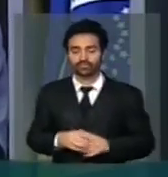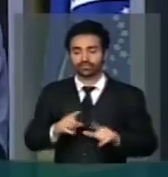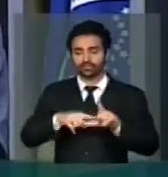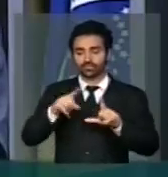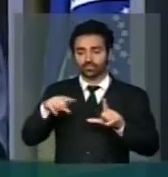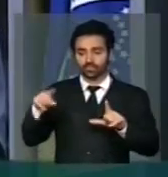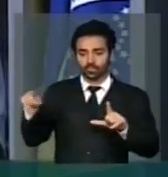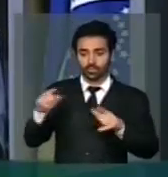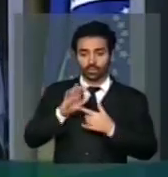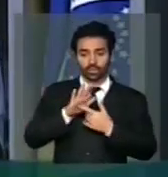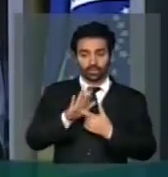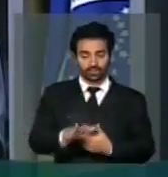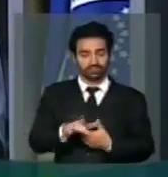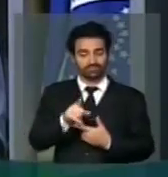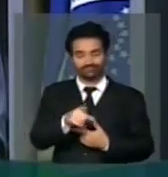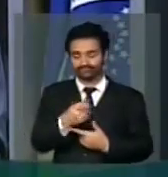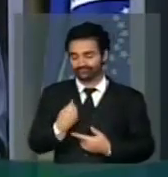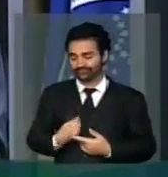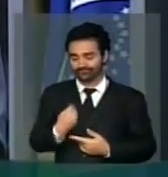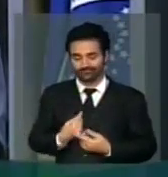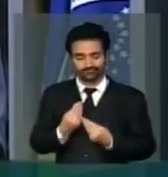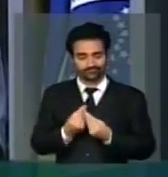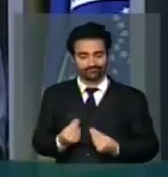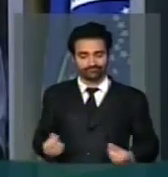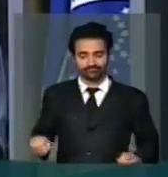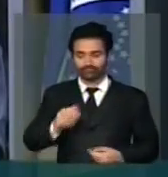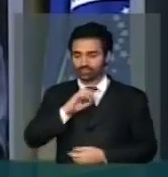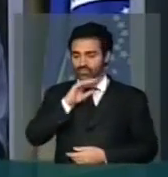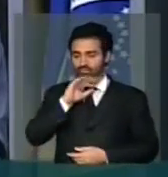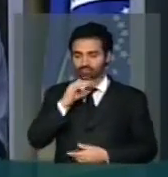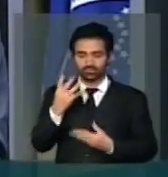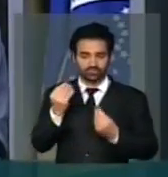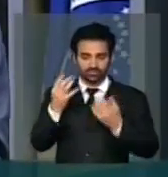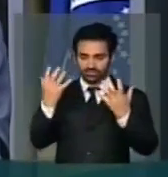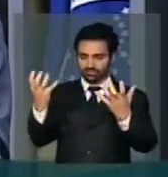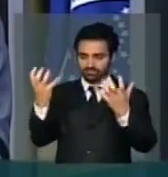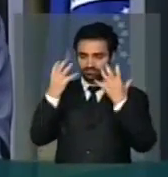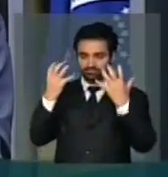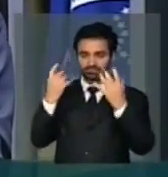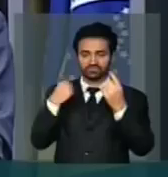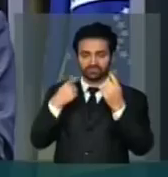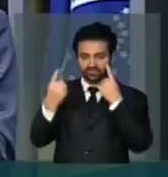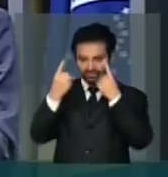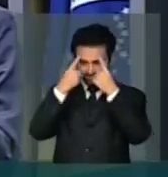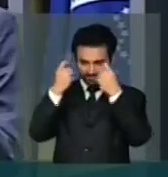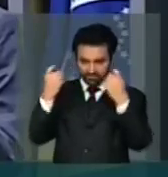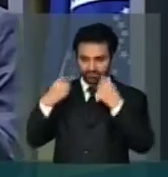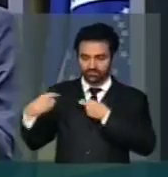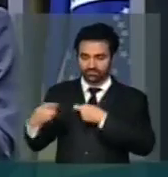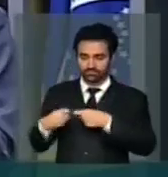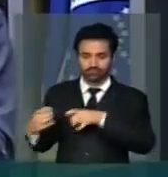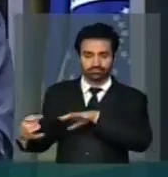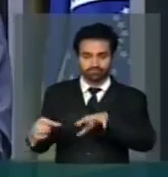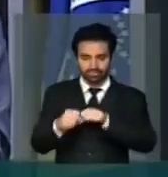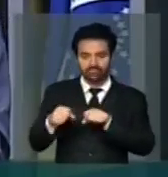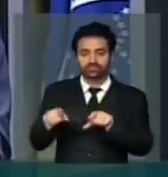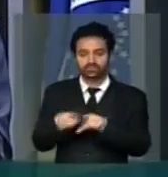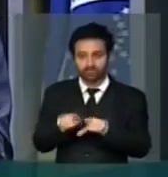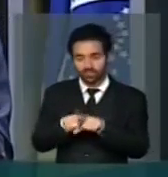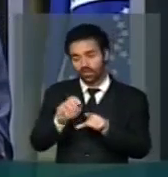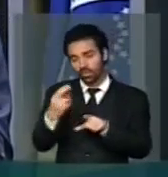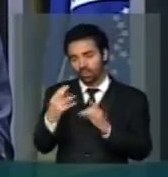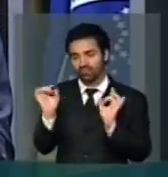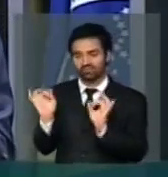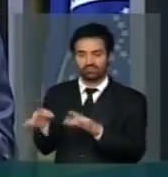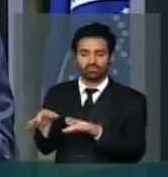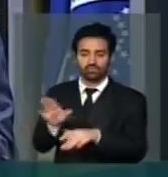apontam um cenário desolador em relação à violência física e psicológica, incluindo a sexual e negligência contra a